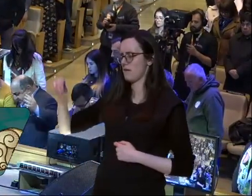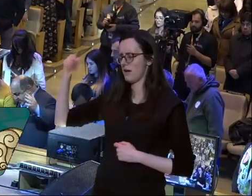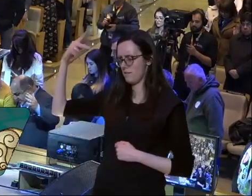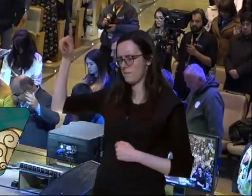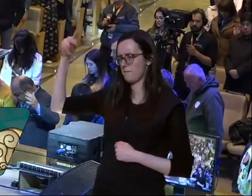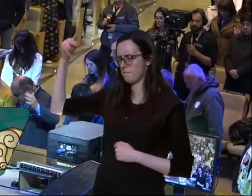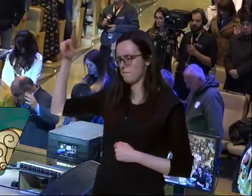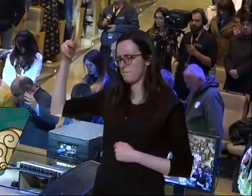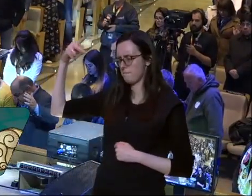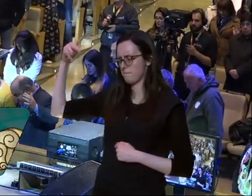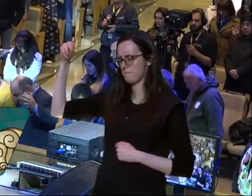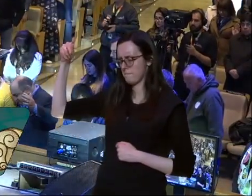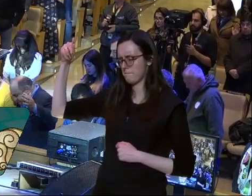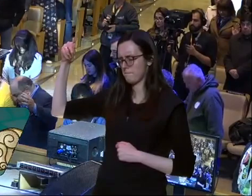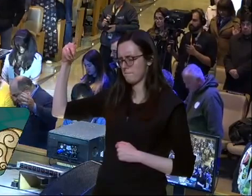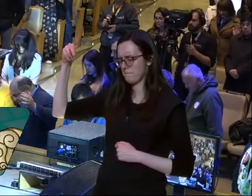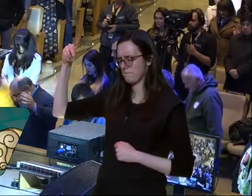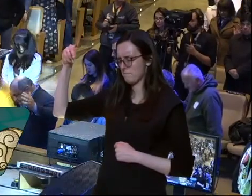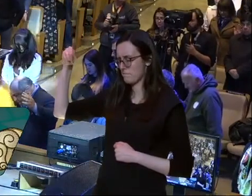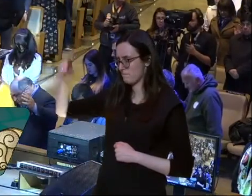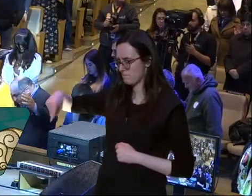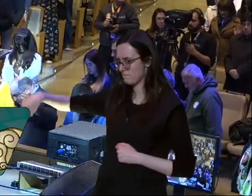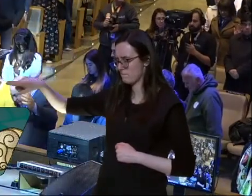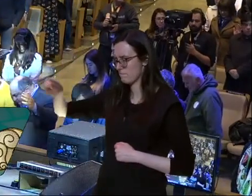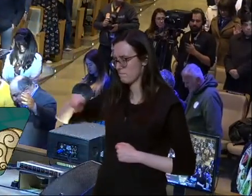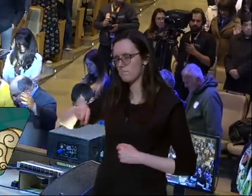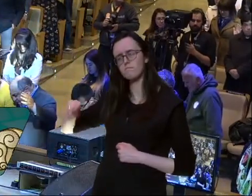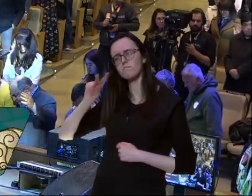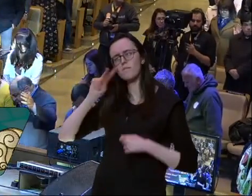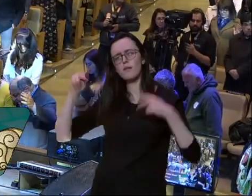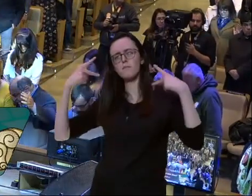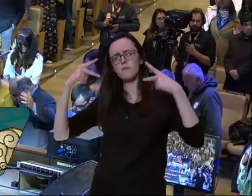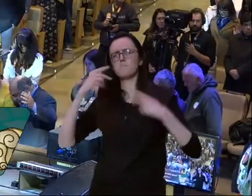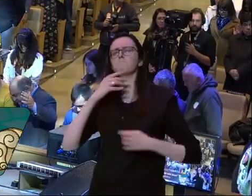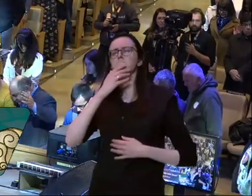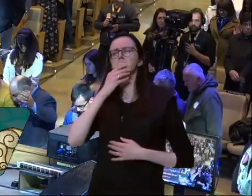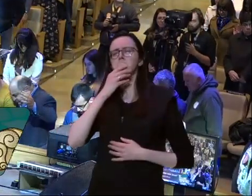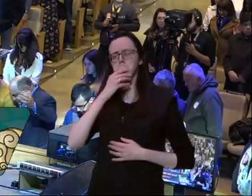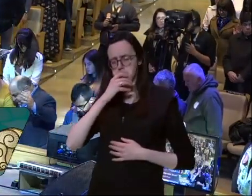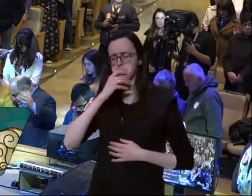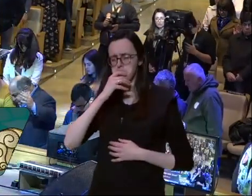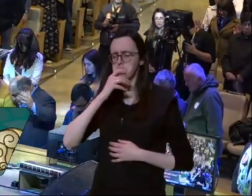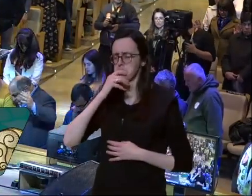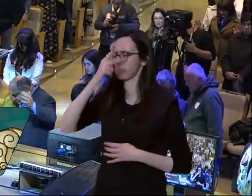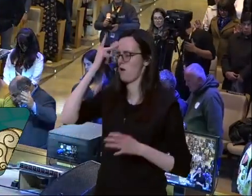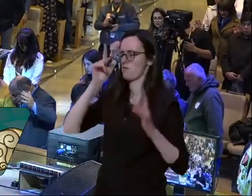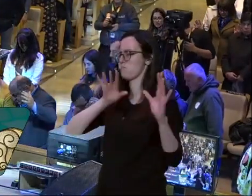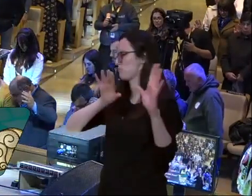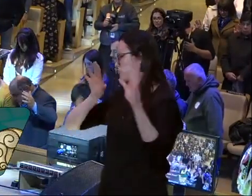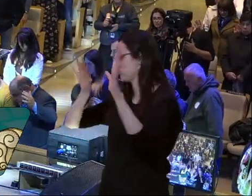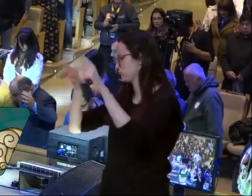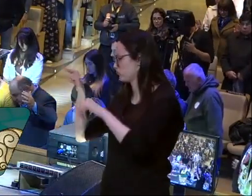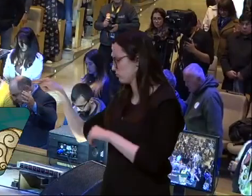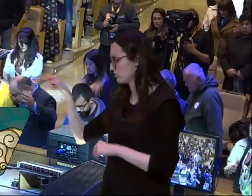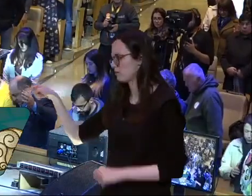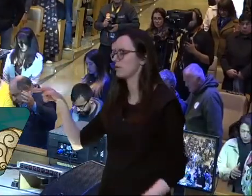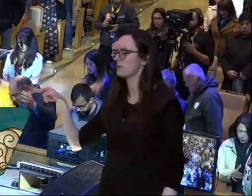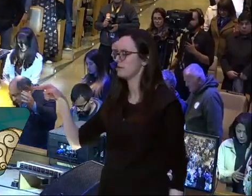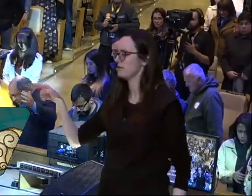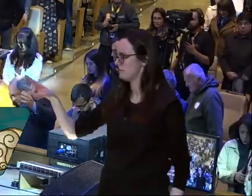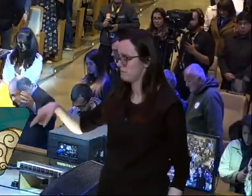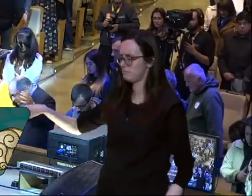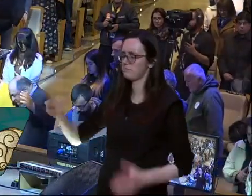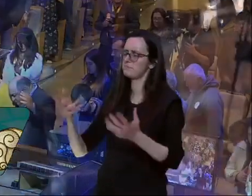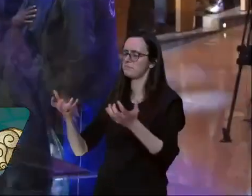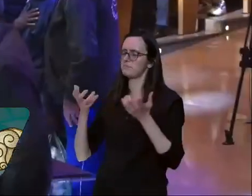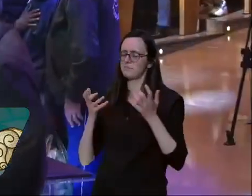Senhor, que atenderam ao apelo, que vieram à frente, dizendo que hoje